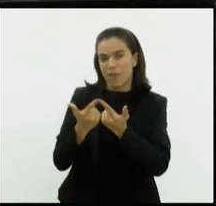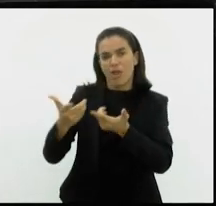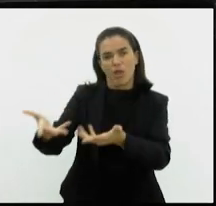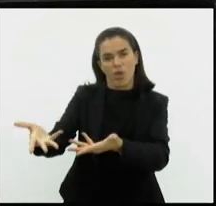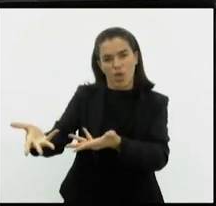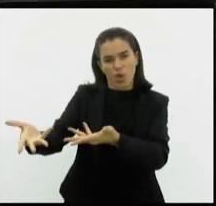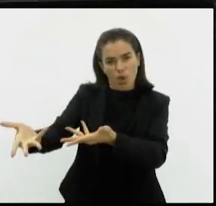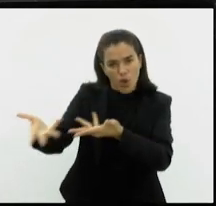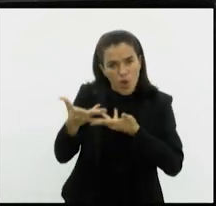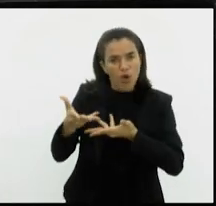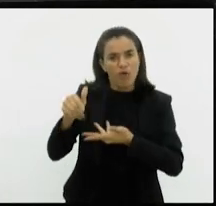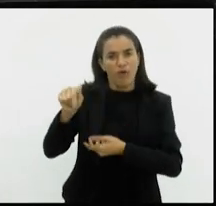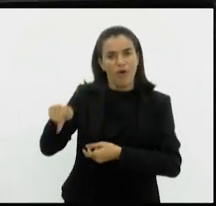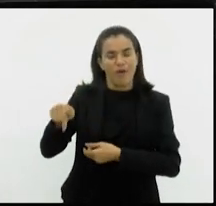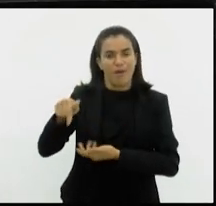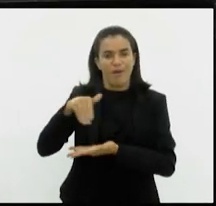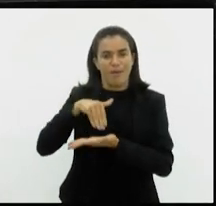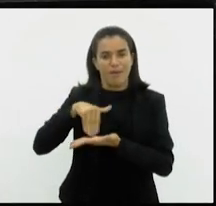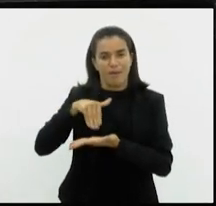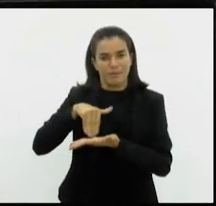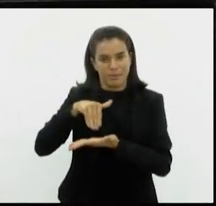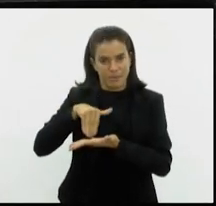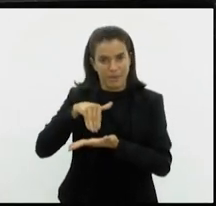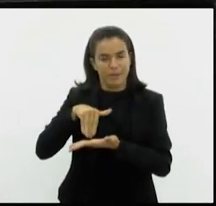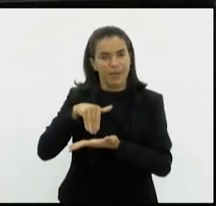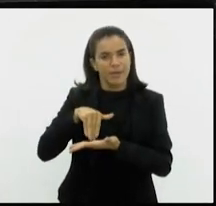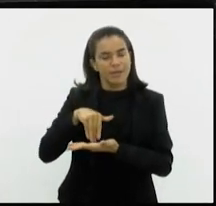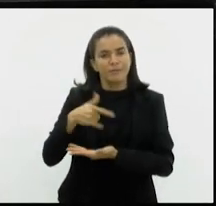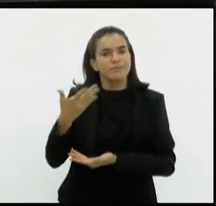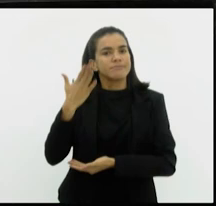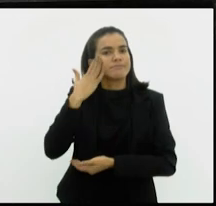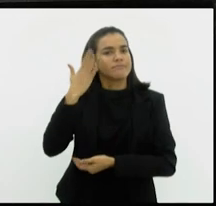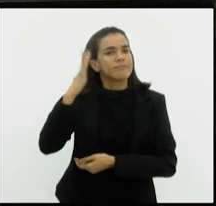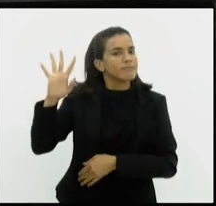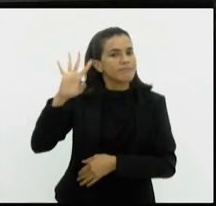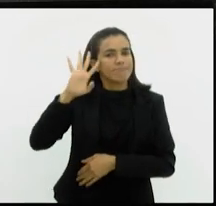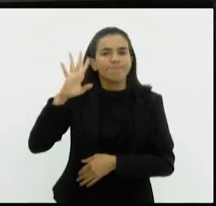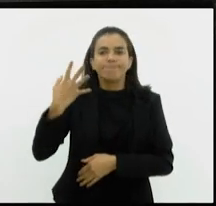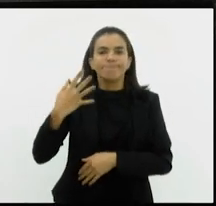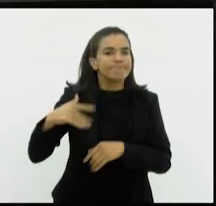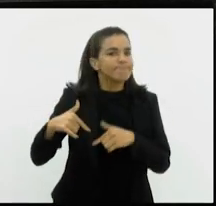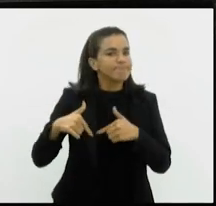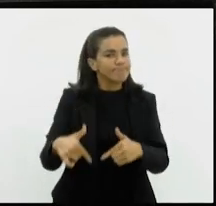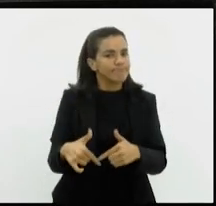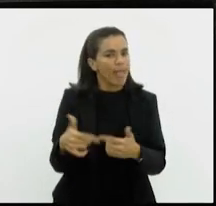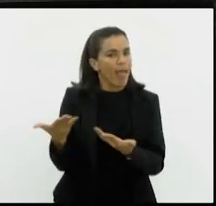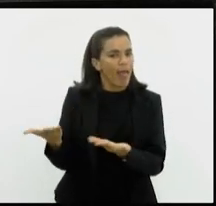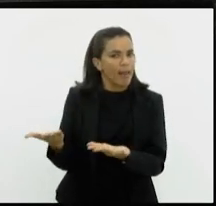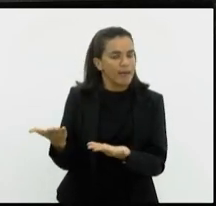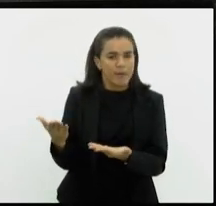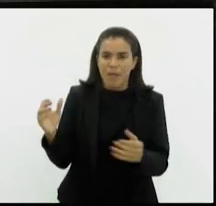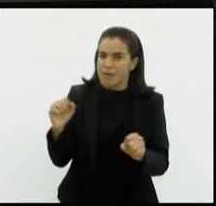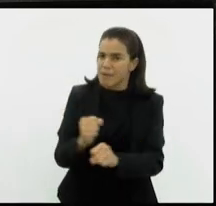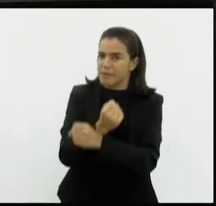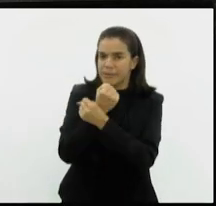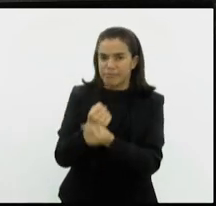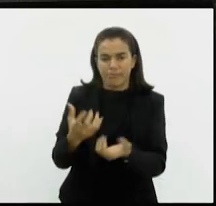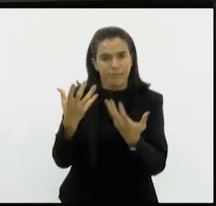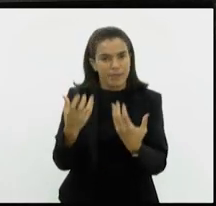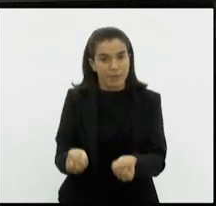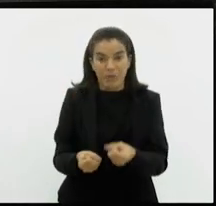essa secretária para saber que providências ela tá tomando porque isso é inadmissível